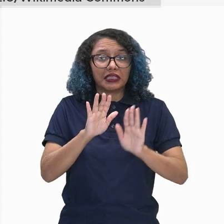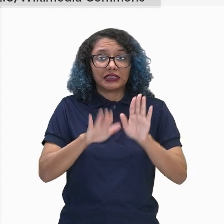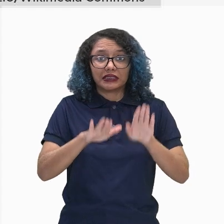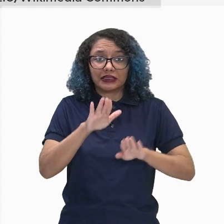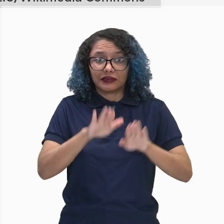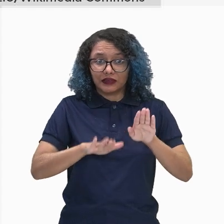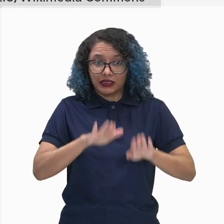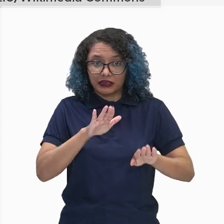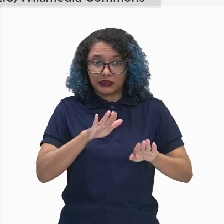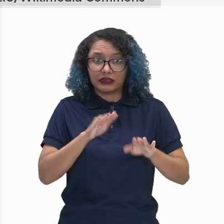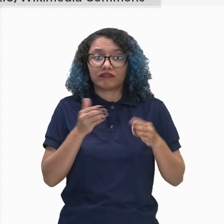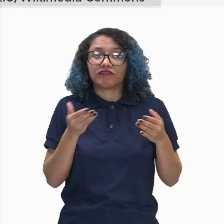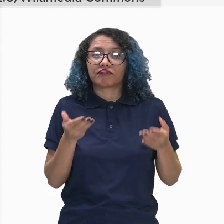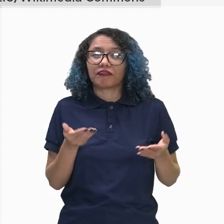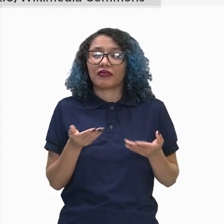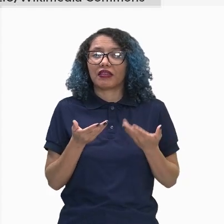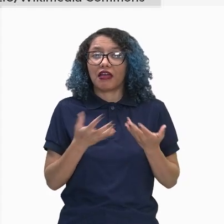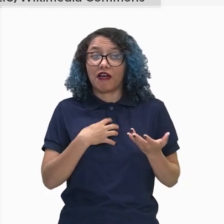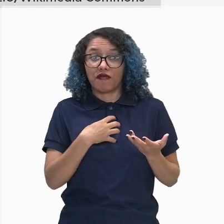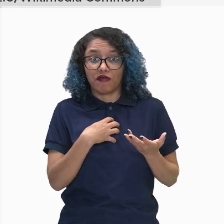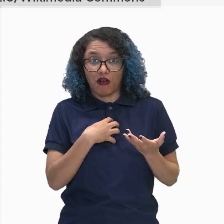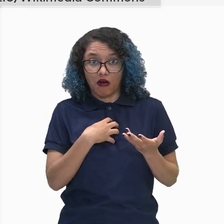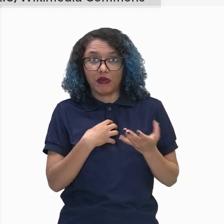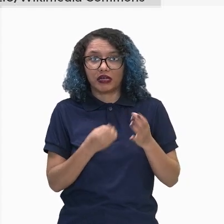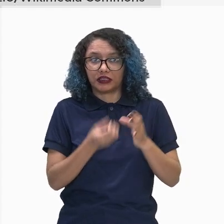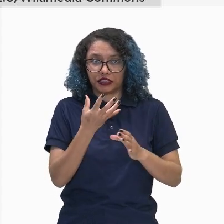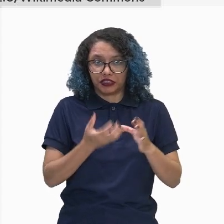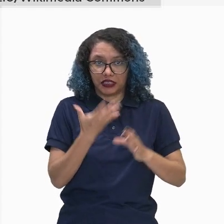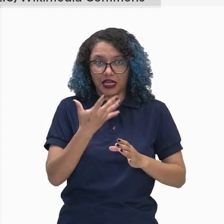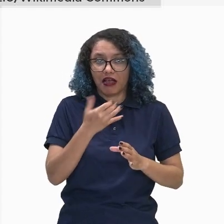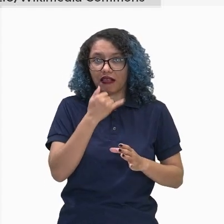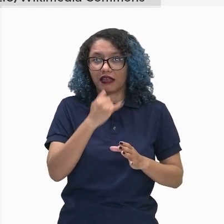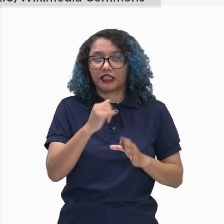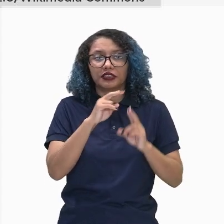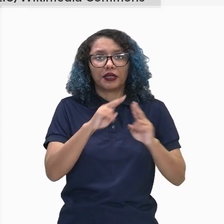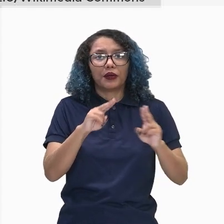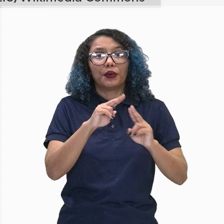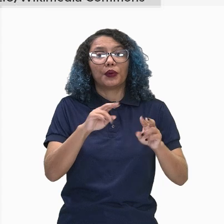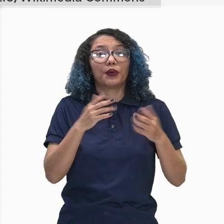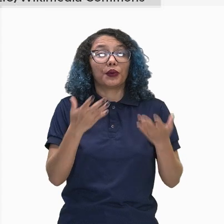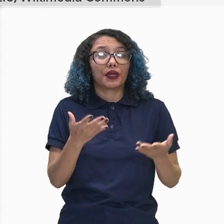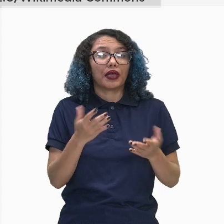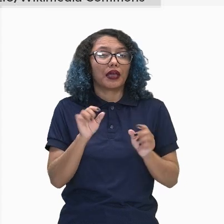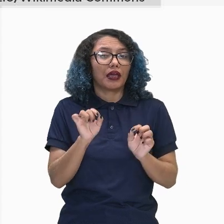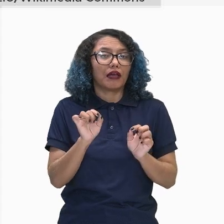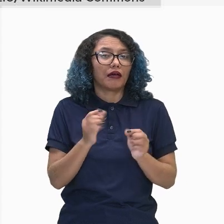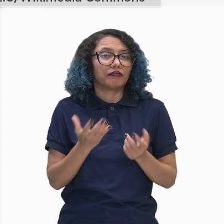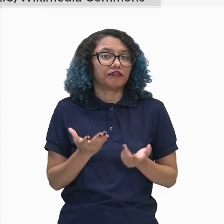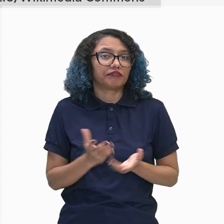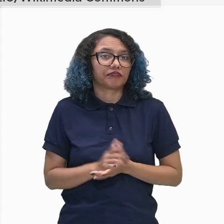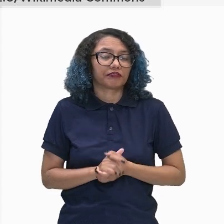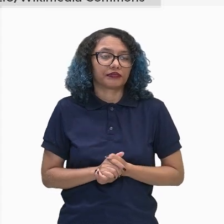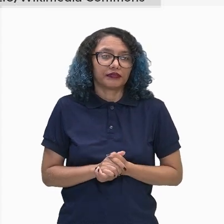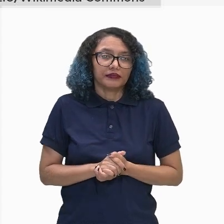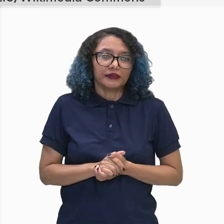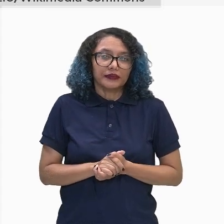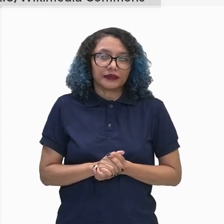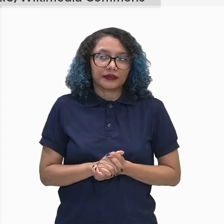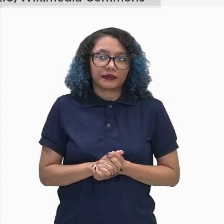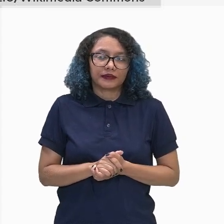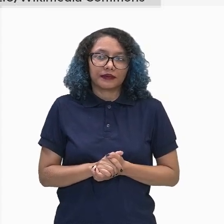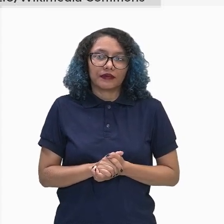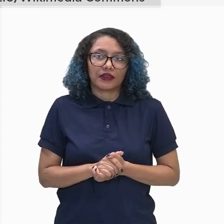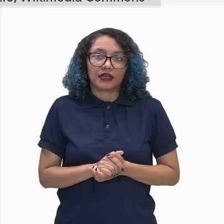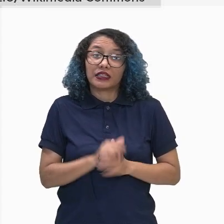como essa energia elétrica ela vai ser gerada, apesar de usar recursos que primeiramente a gente pode pensar que